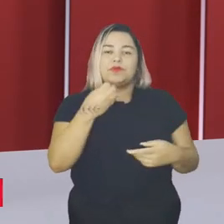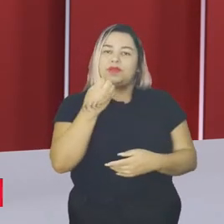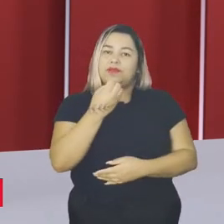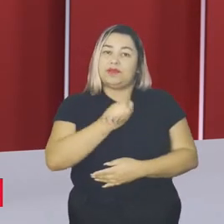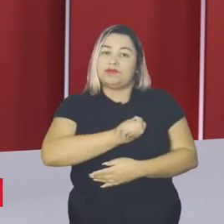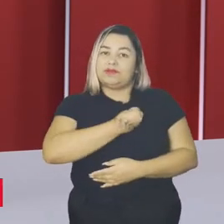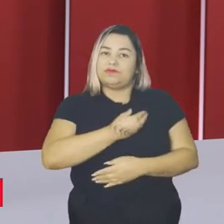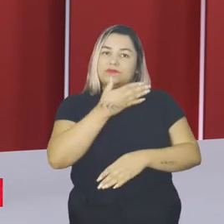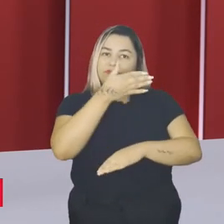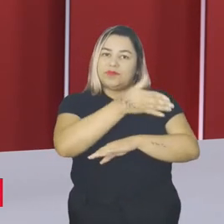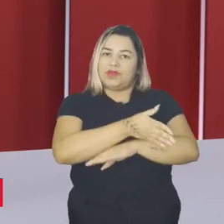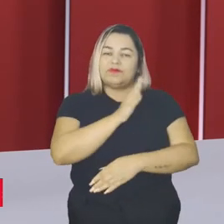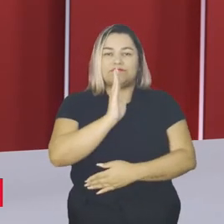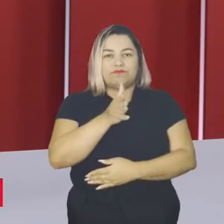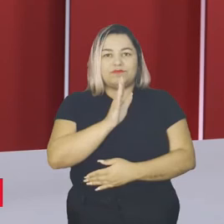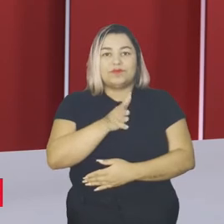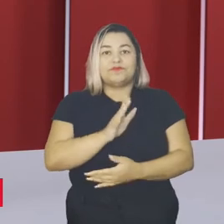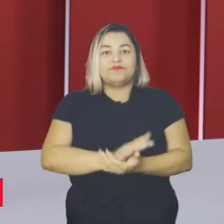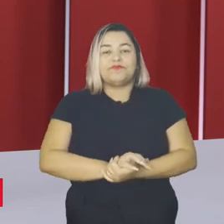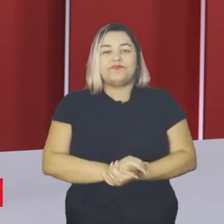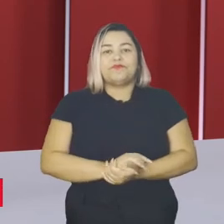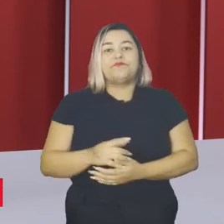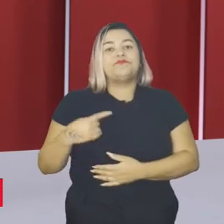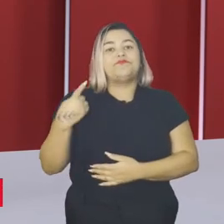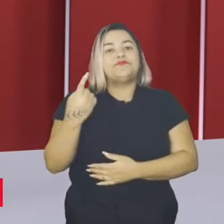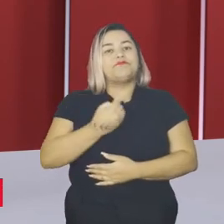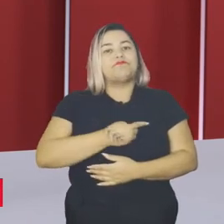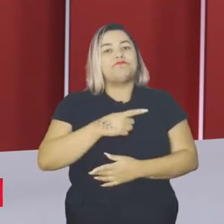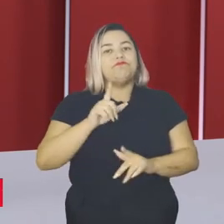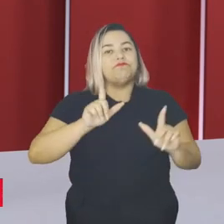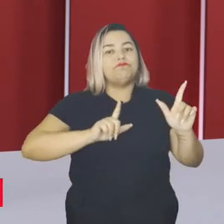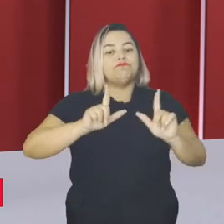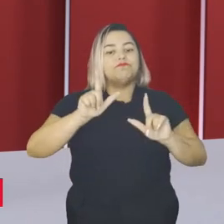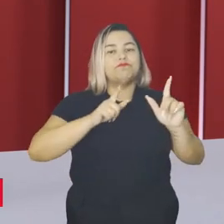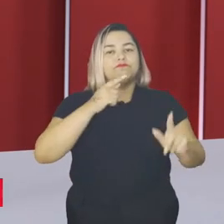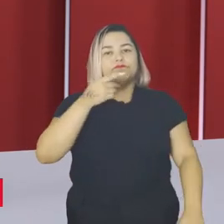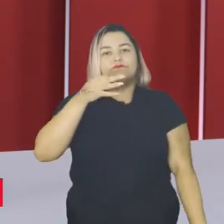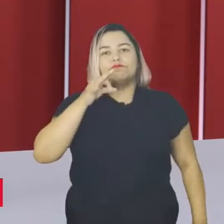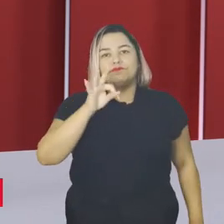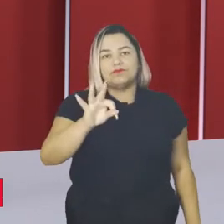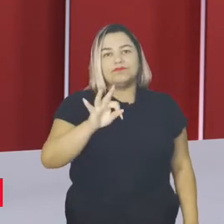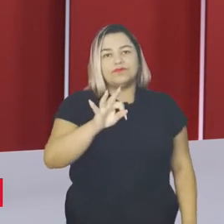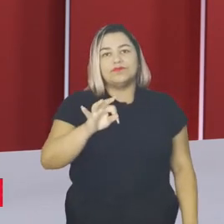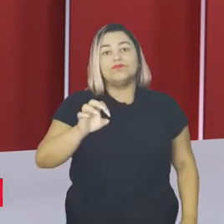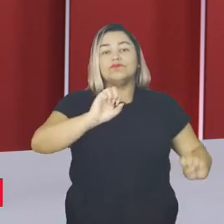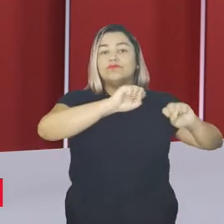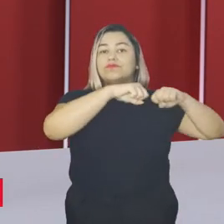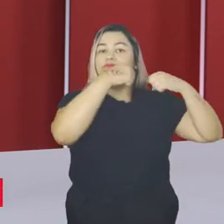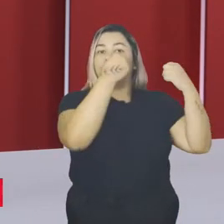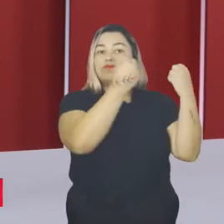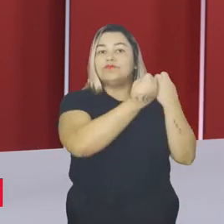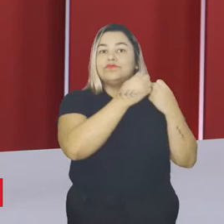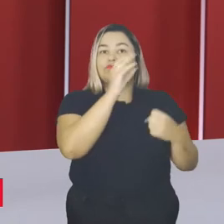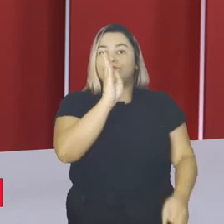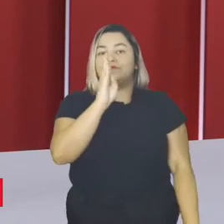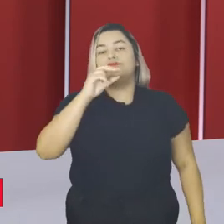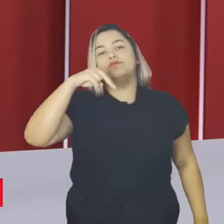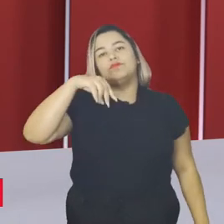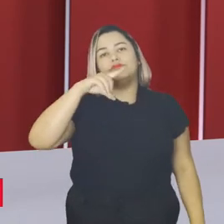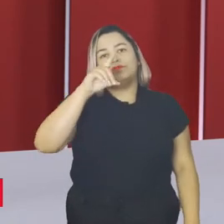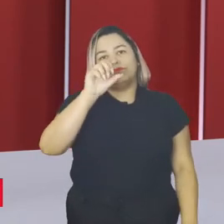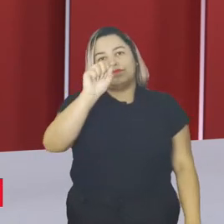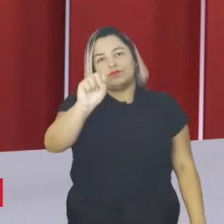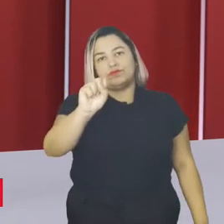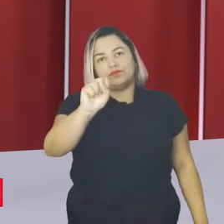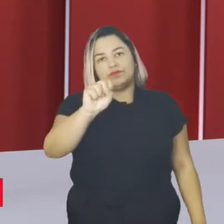daqui a pouquinho no nosso jornal aqui pra gente conversar sobre o seminário que teve no BNDES, né? Agora que a Tereza